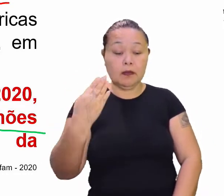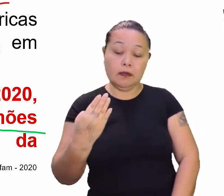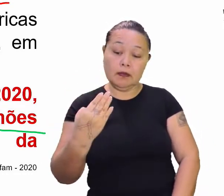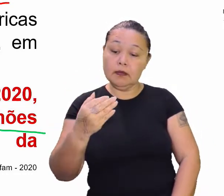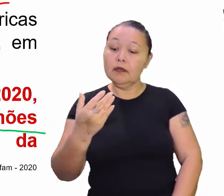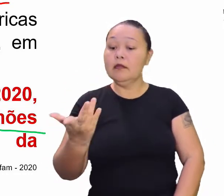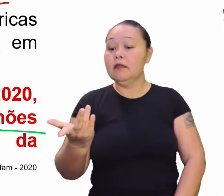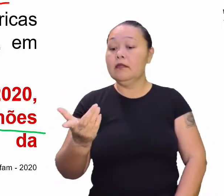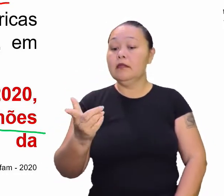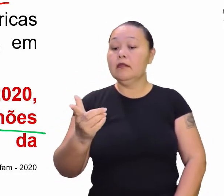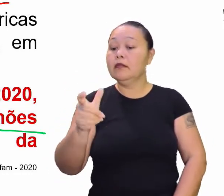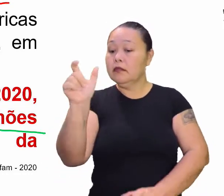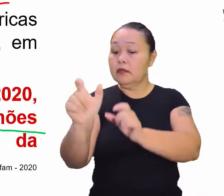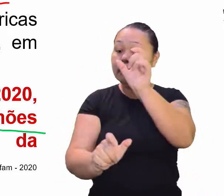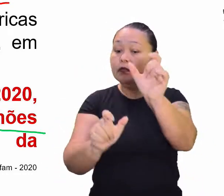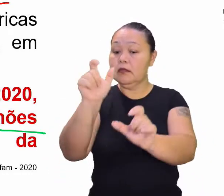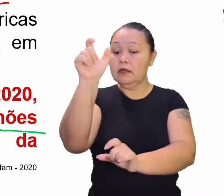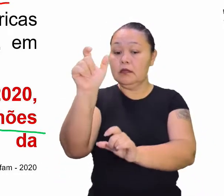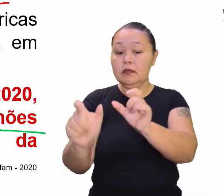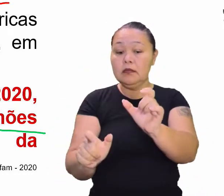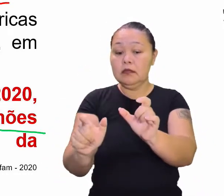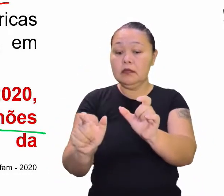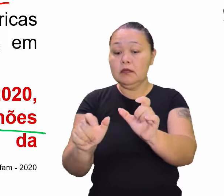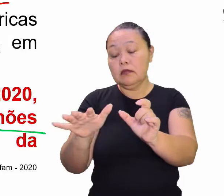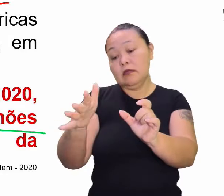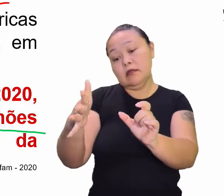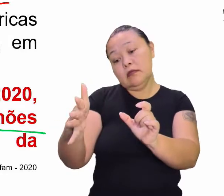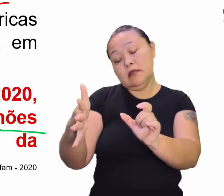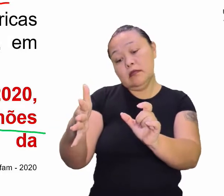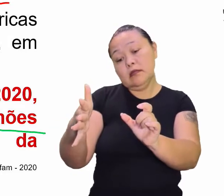4,6 bilhões de pessoas.